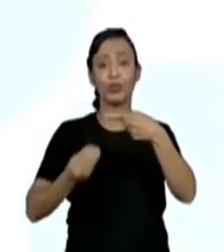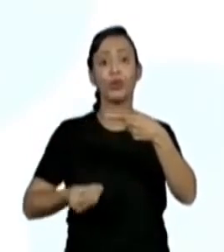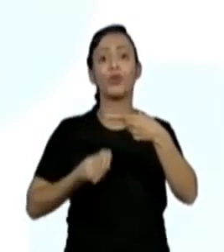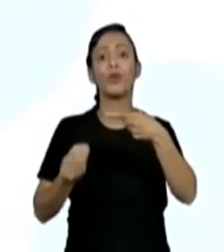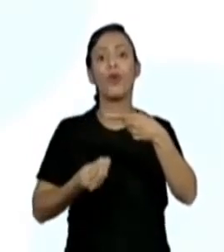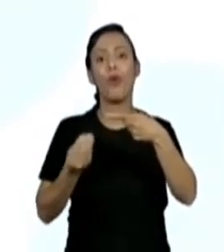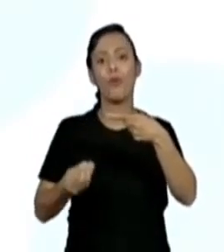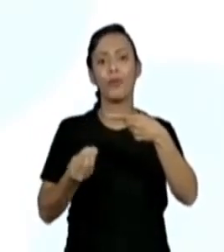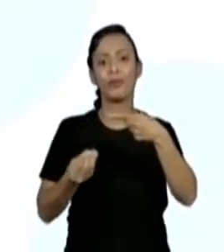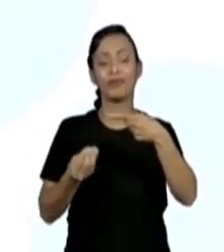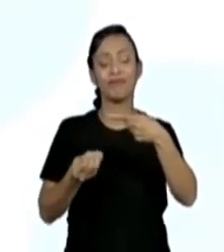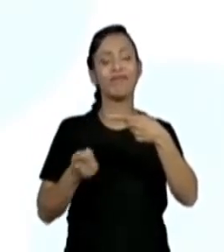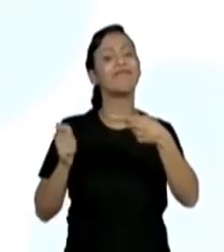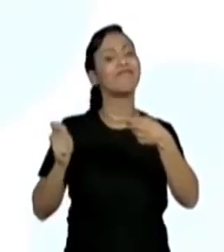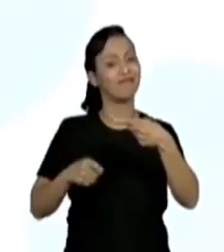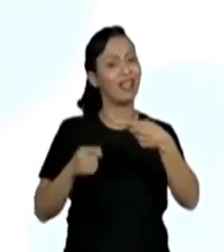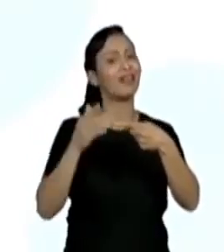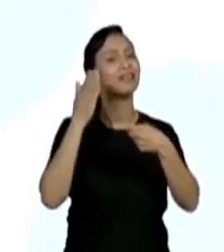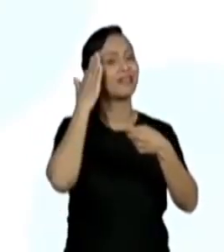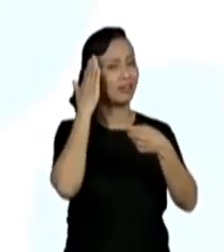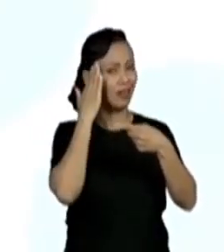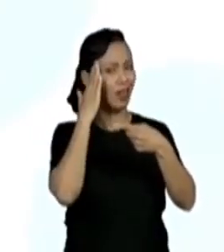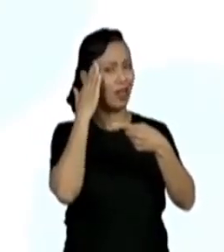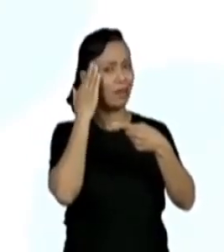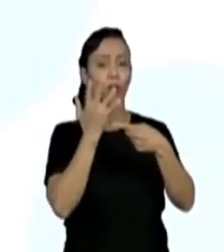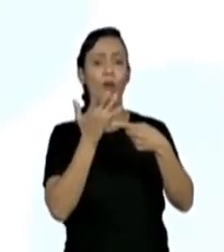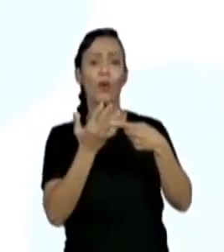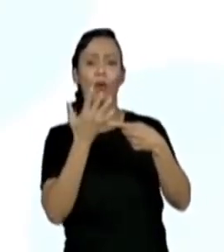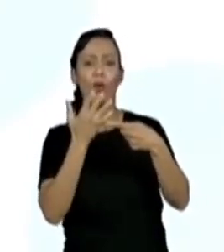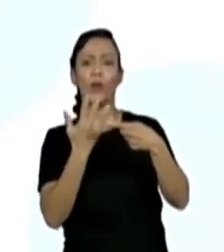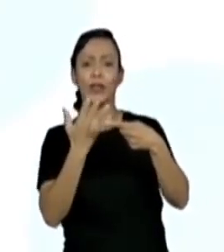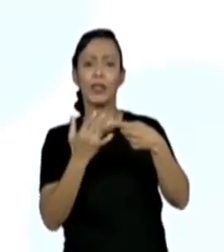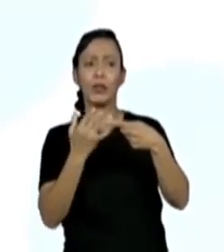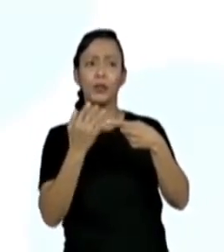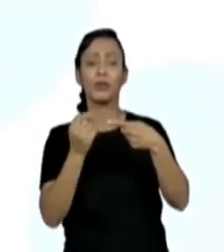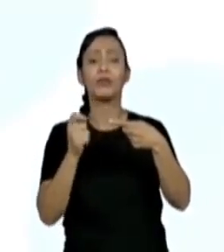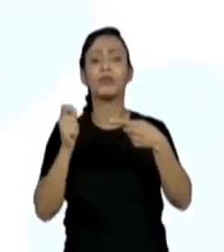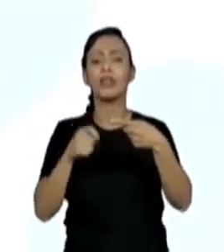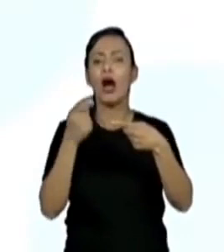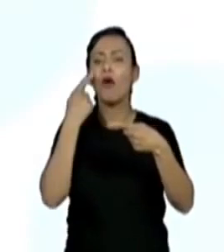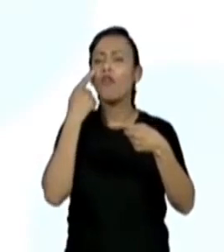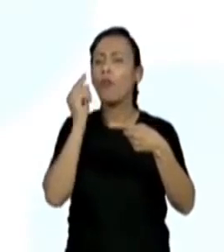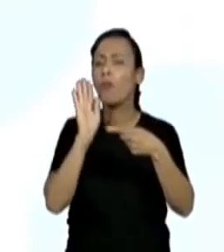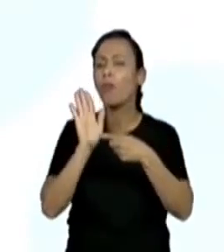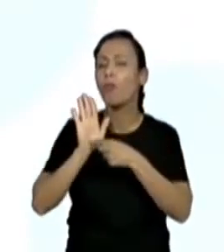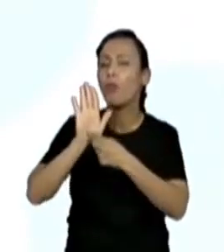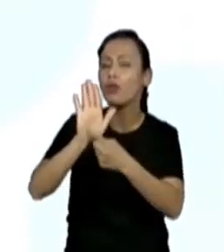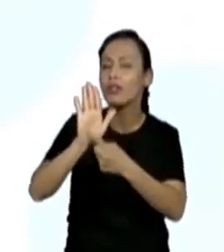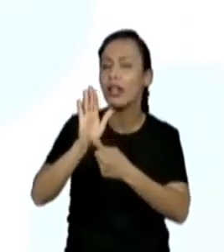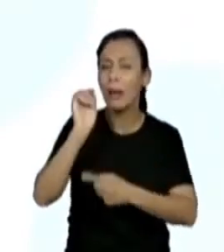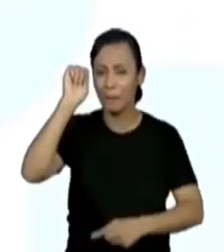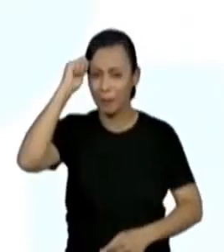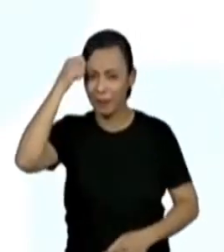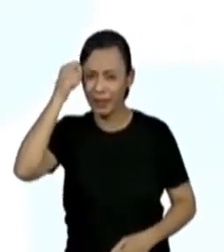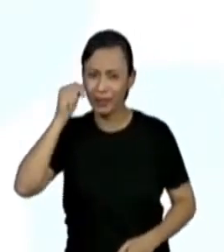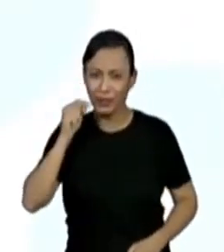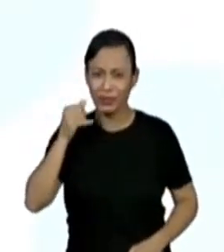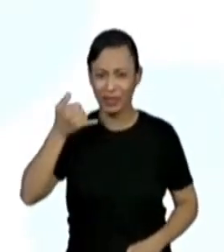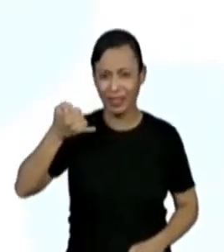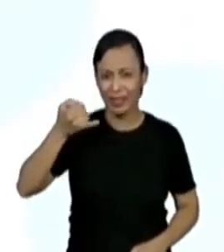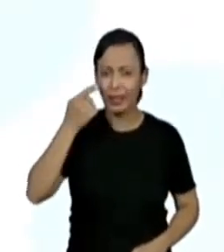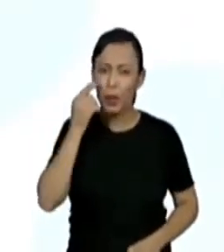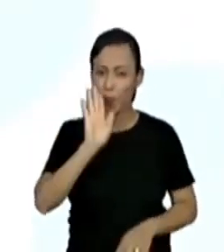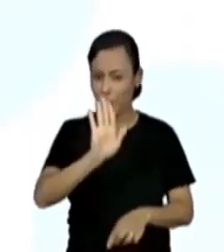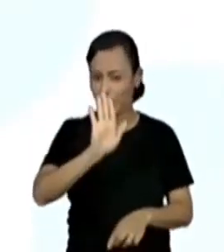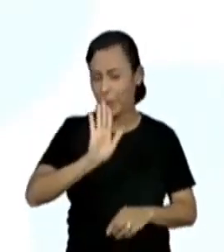para representar a parte colorida da figura é Vou Pegar a caneta preta e vou registrar aqui